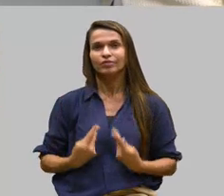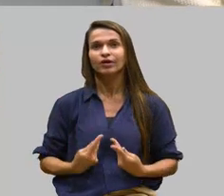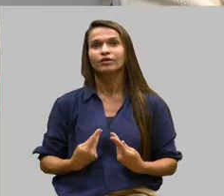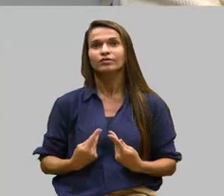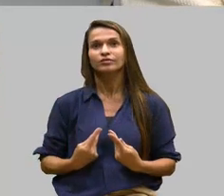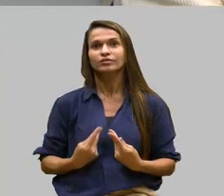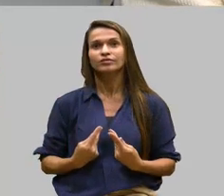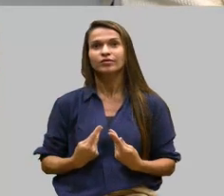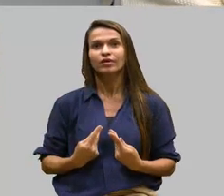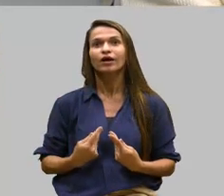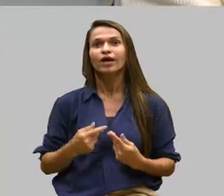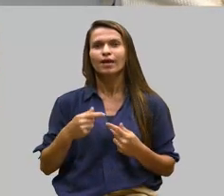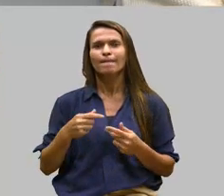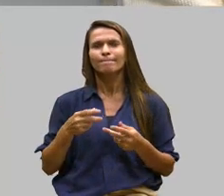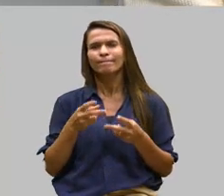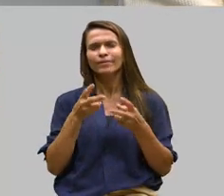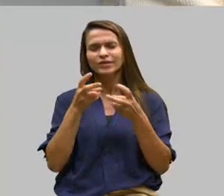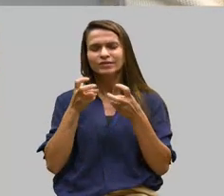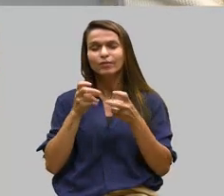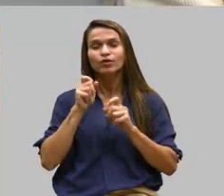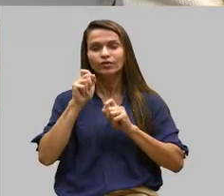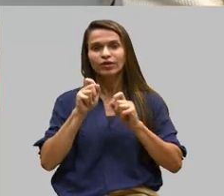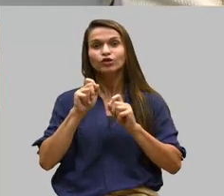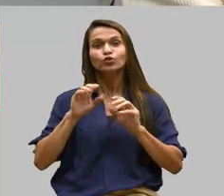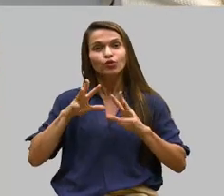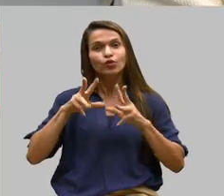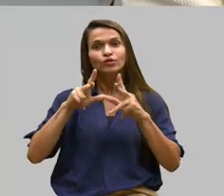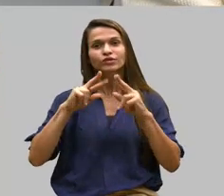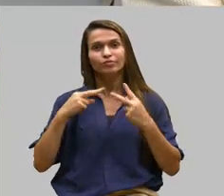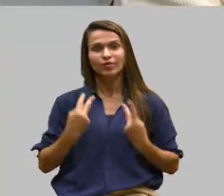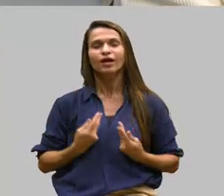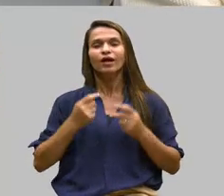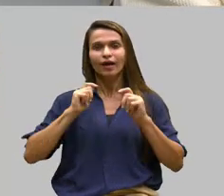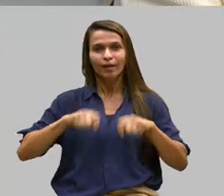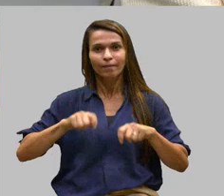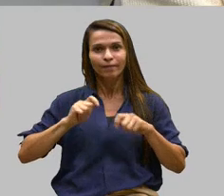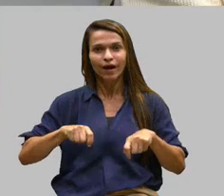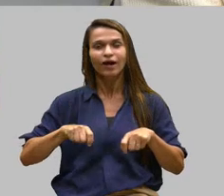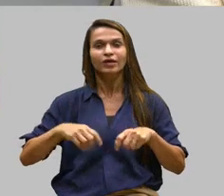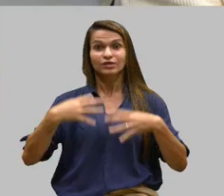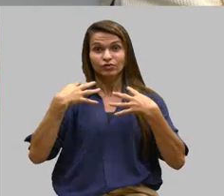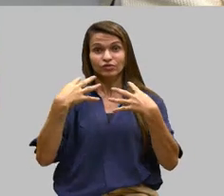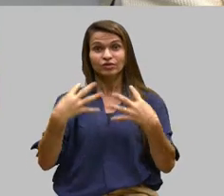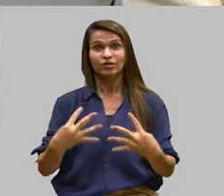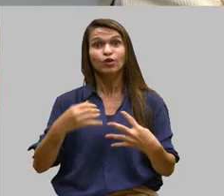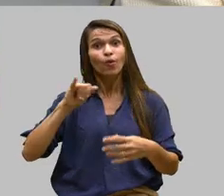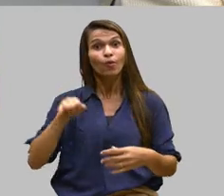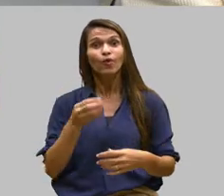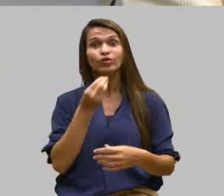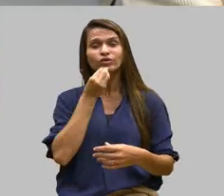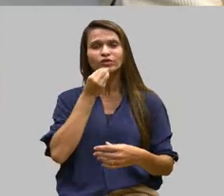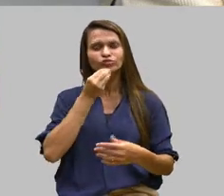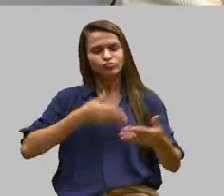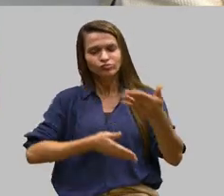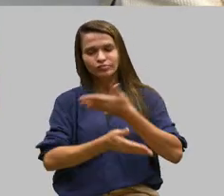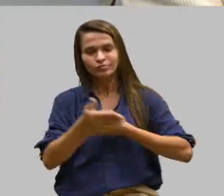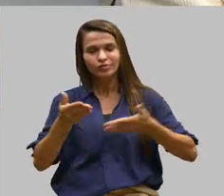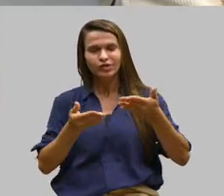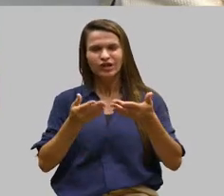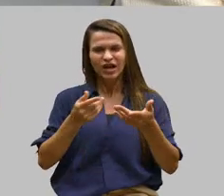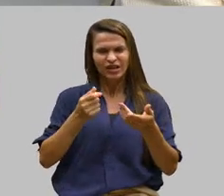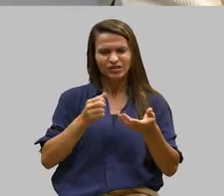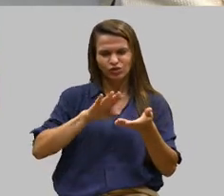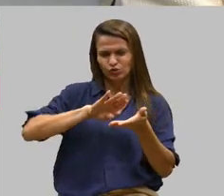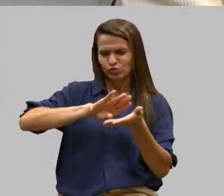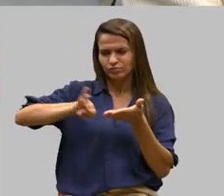né que todo ser humano é capaz o convite que fica eu acho que essa audiência é mais uma oportunidade para isso é trocar a lente da exclusão pela lente